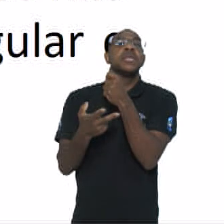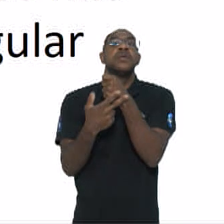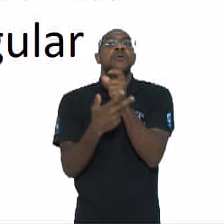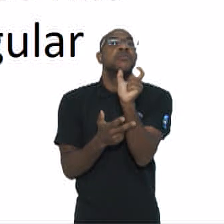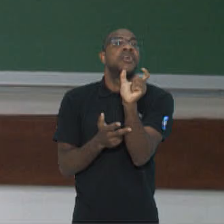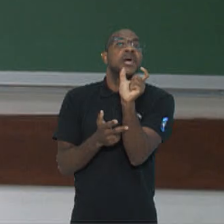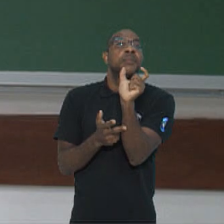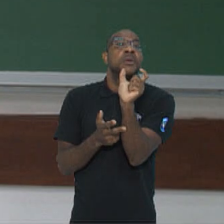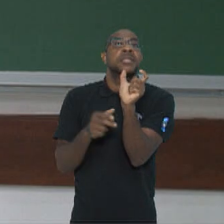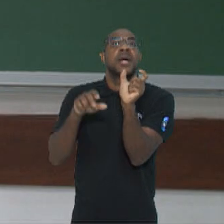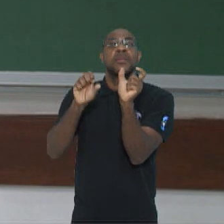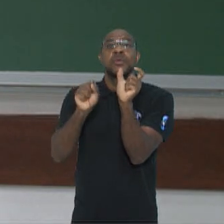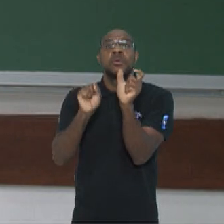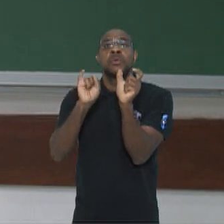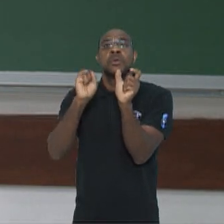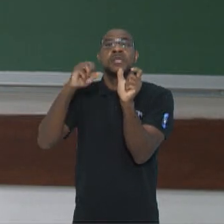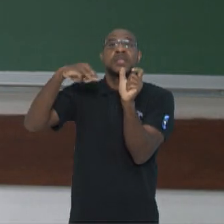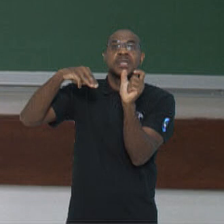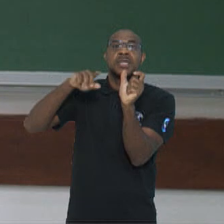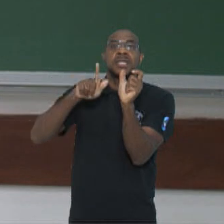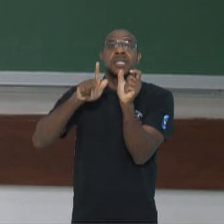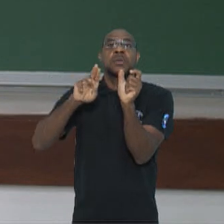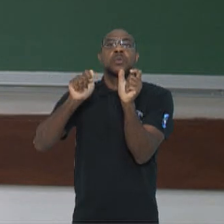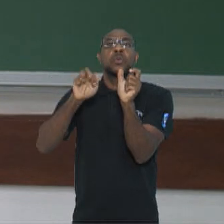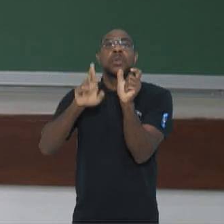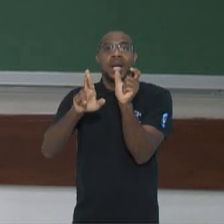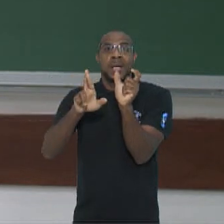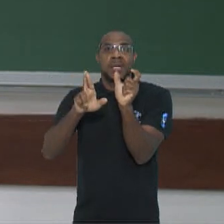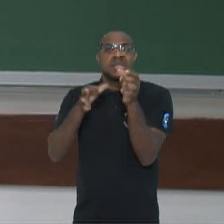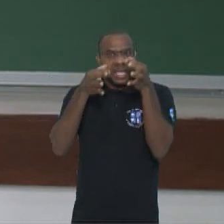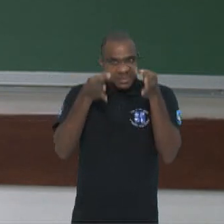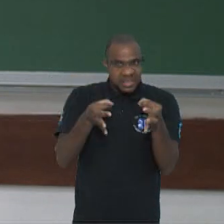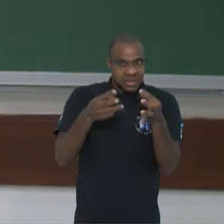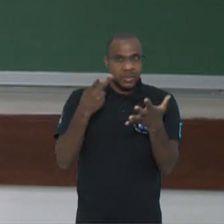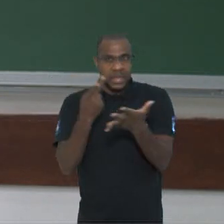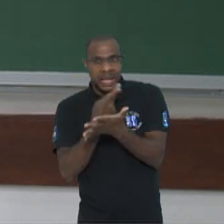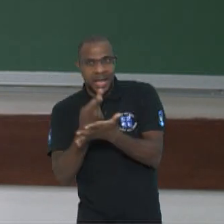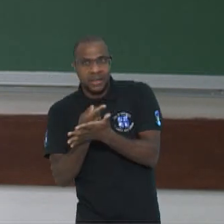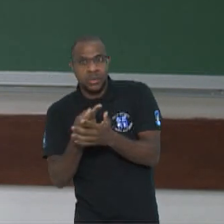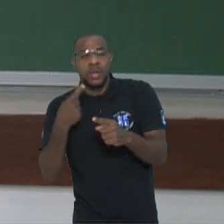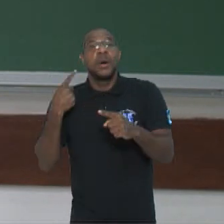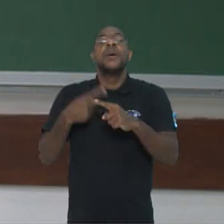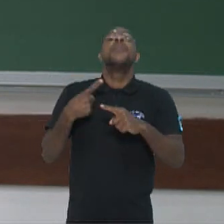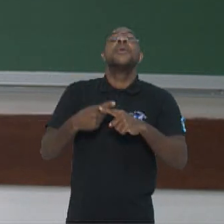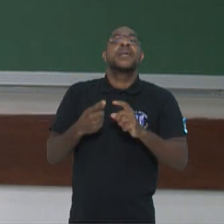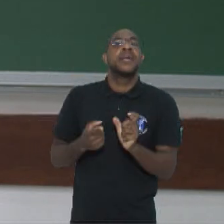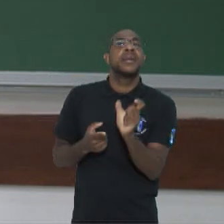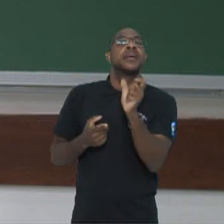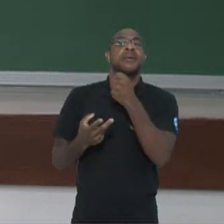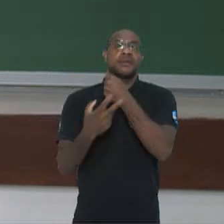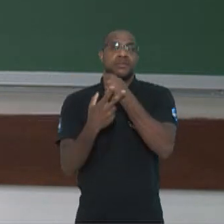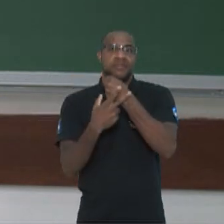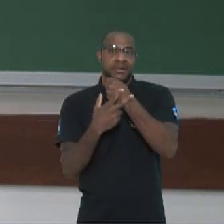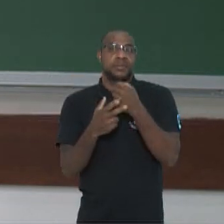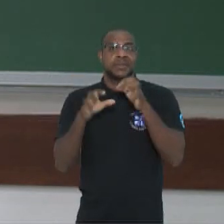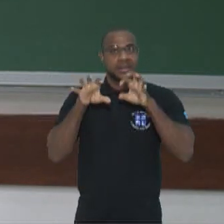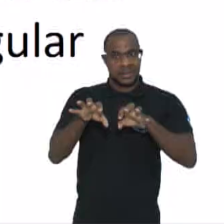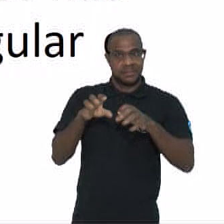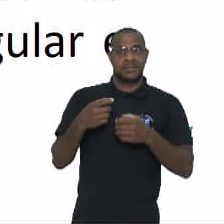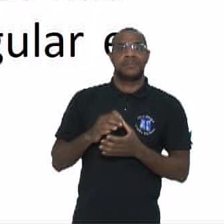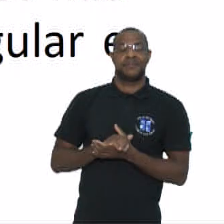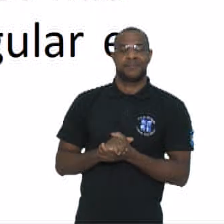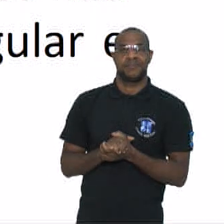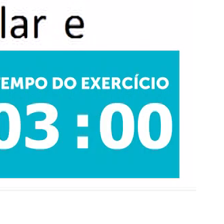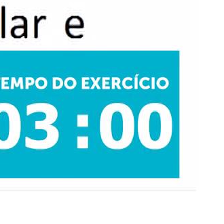plural? Então, aqui vocês vão dizer se vocês acham que está certo, por que está certo, se está errado, por que está errado. Vamos lá.